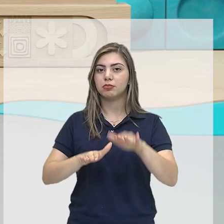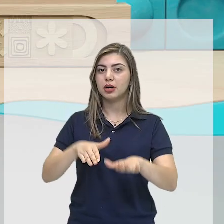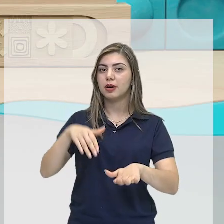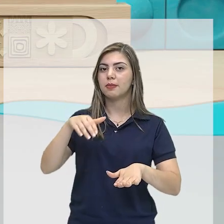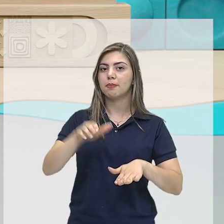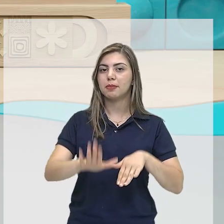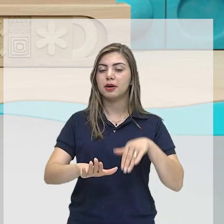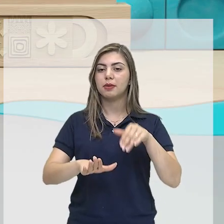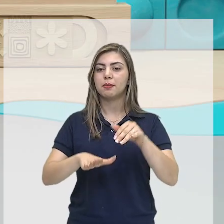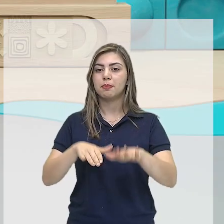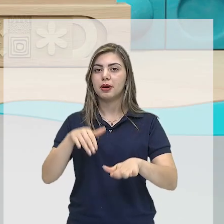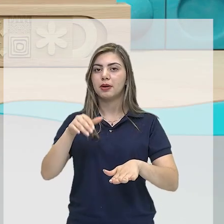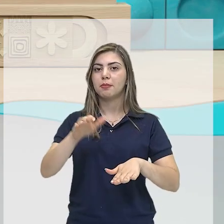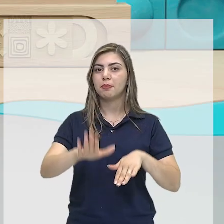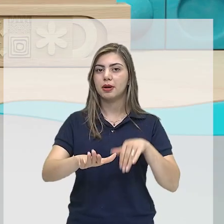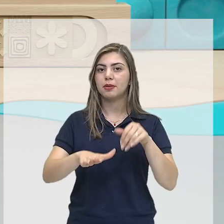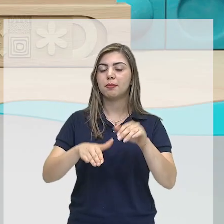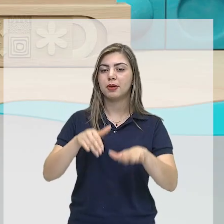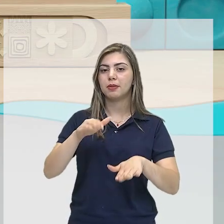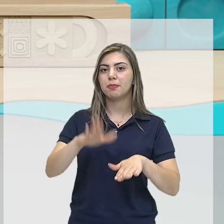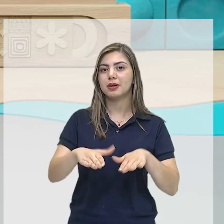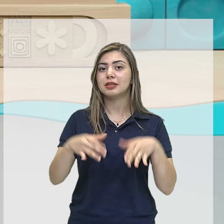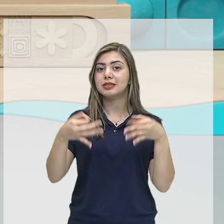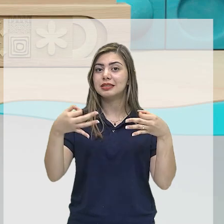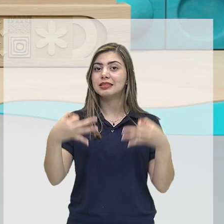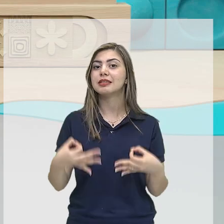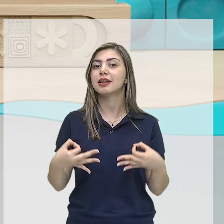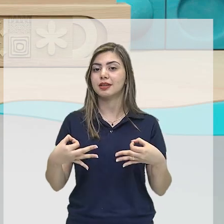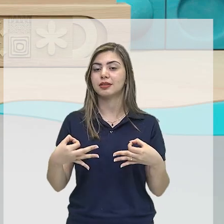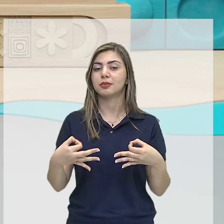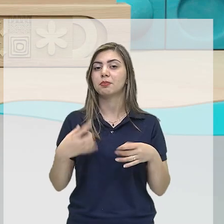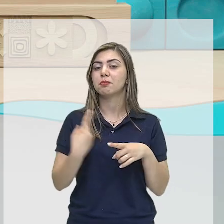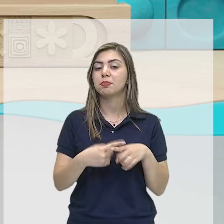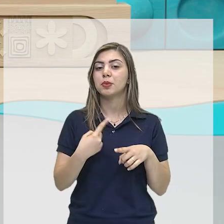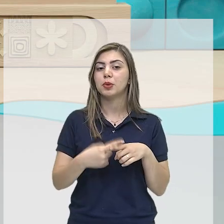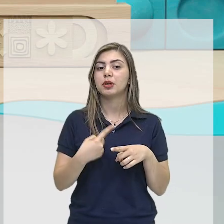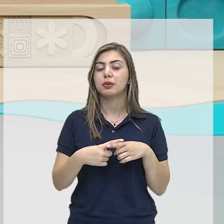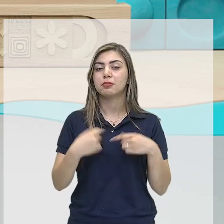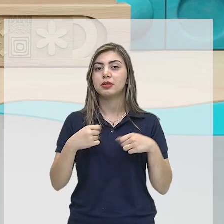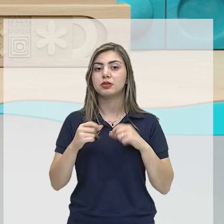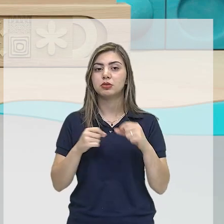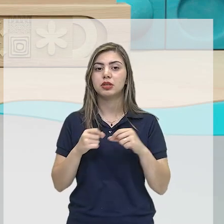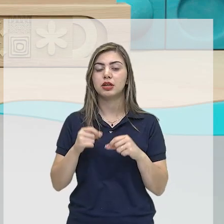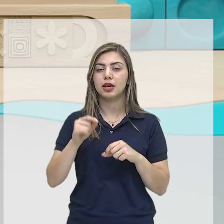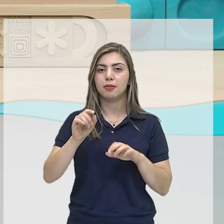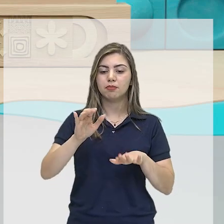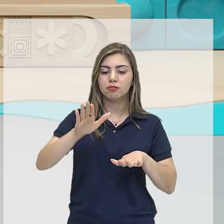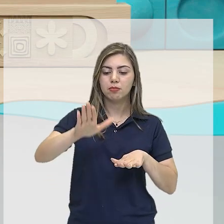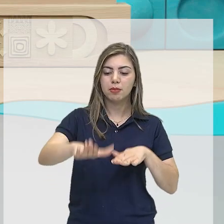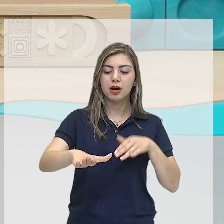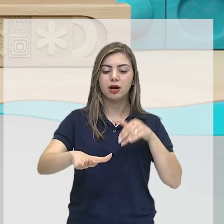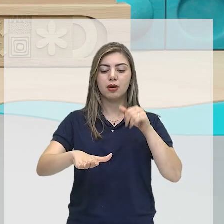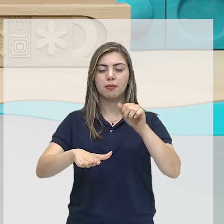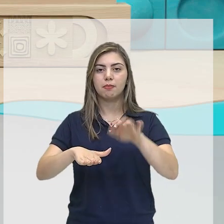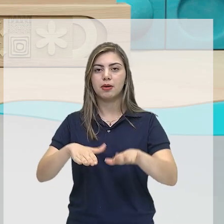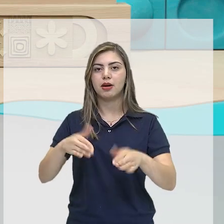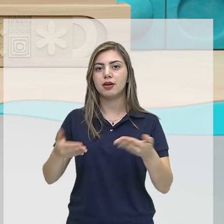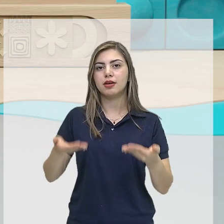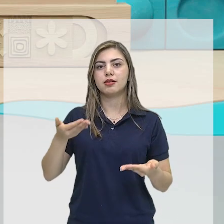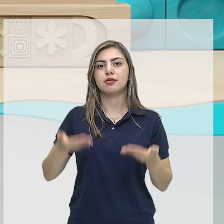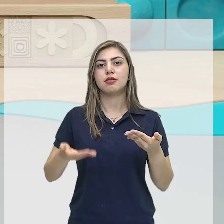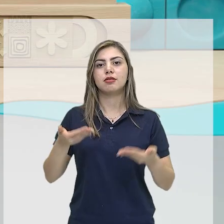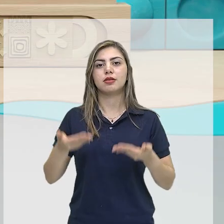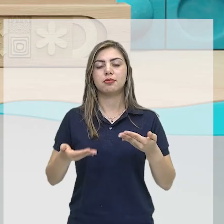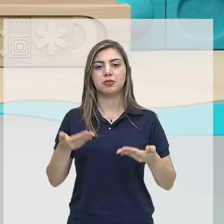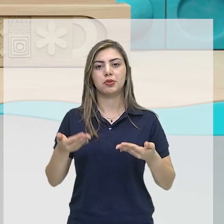pisada correta porque ela vai absorver o choque e dividir o peso de forma mais uniforme. Temos a pisada supinada, que é